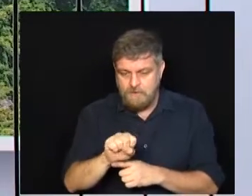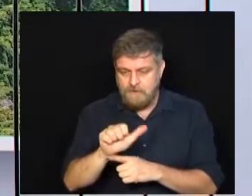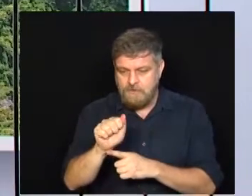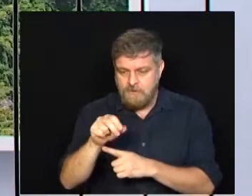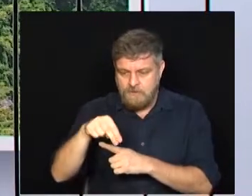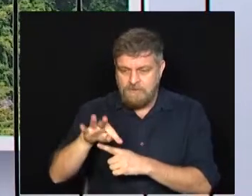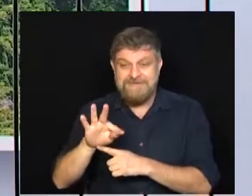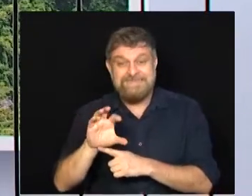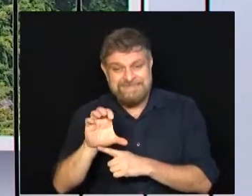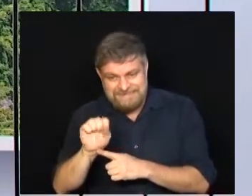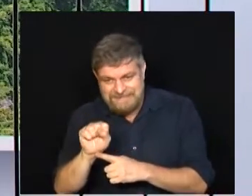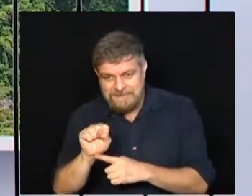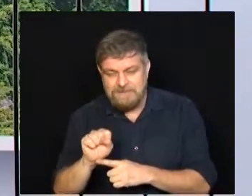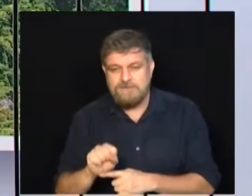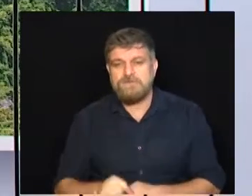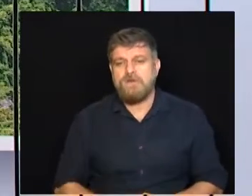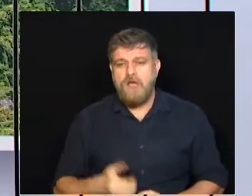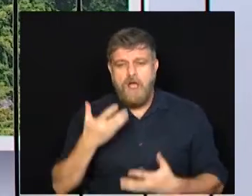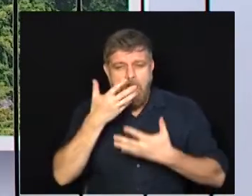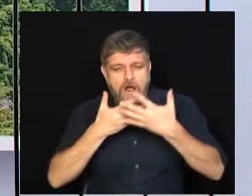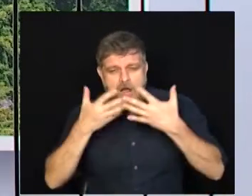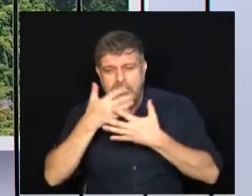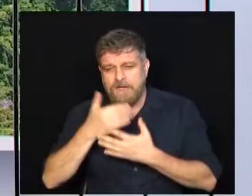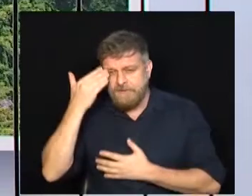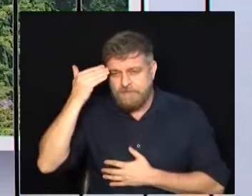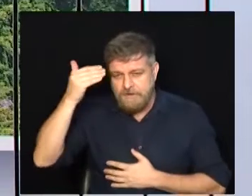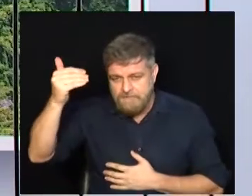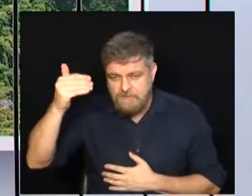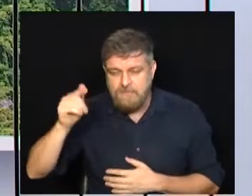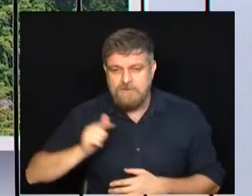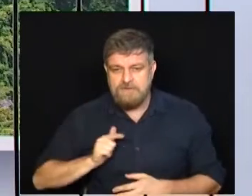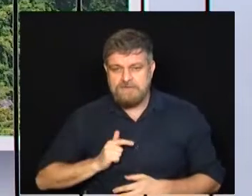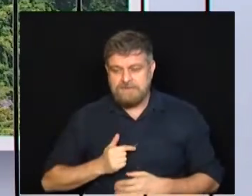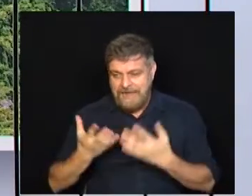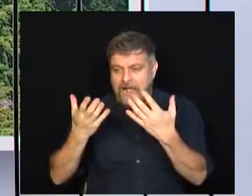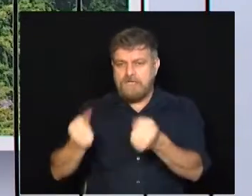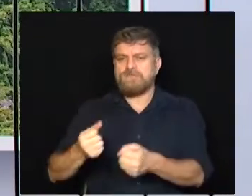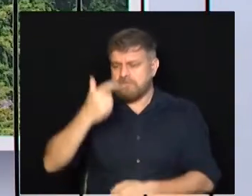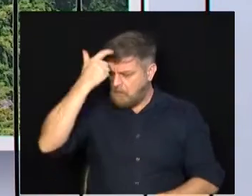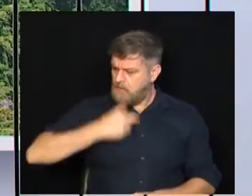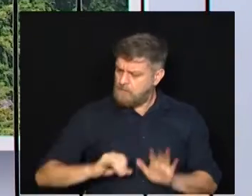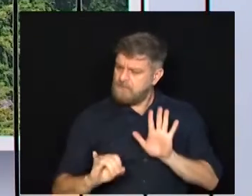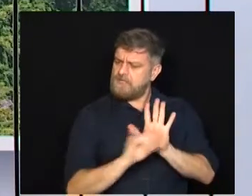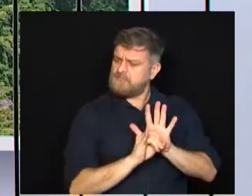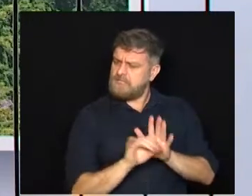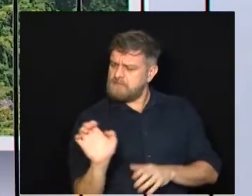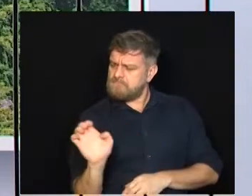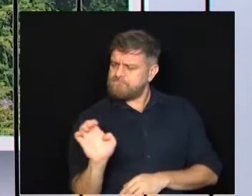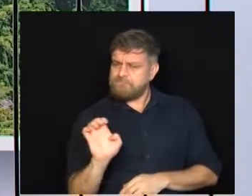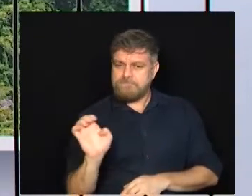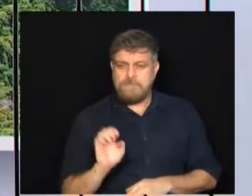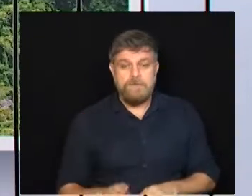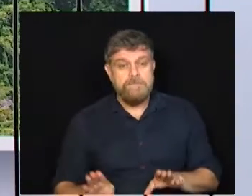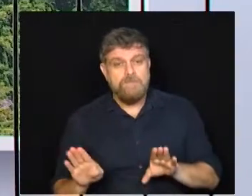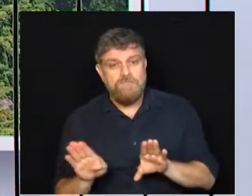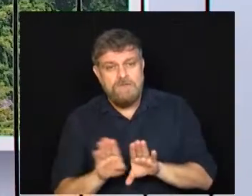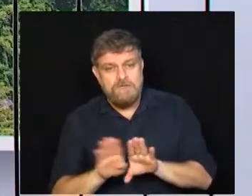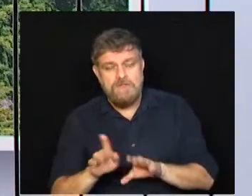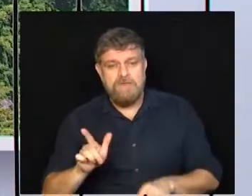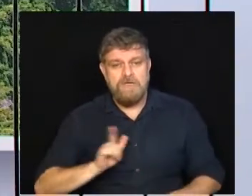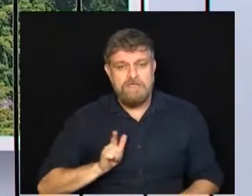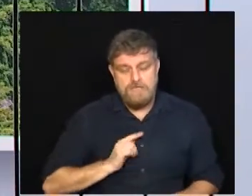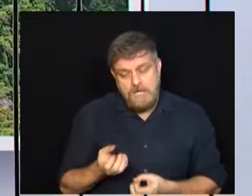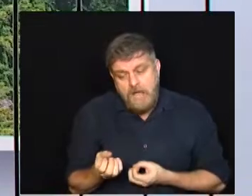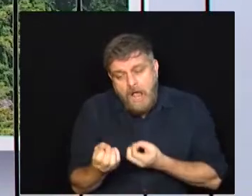Daniela Mercury, que começaram a assumir a sua sexualidade tardiamente. E da população T, a gente tem alguns